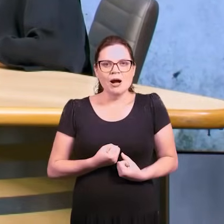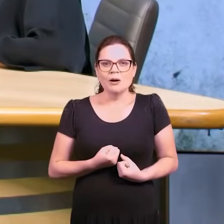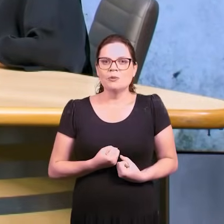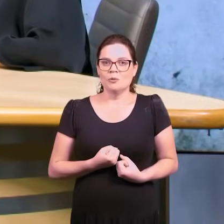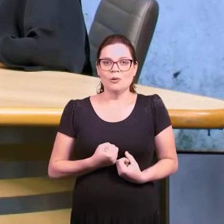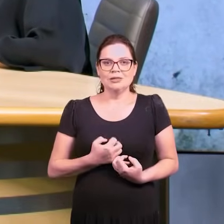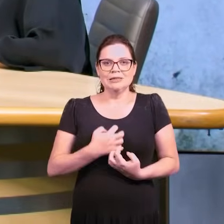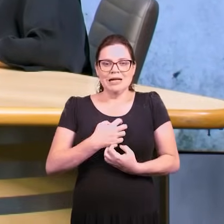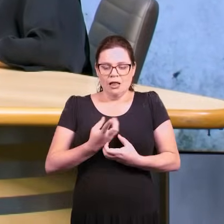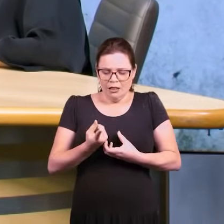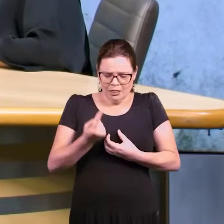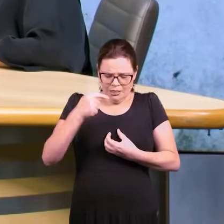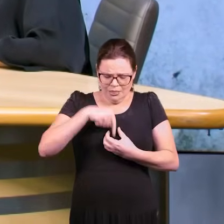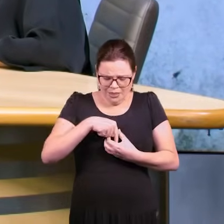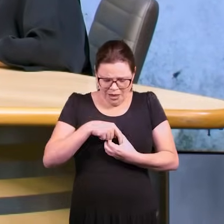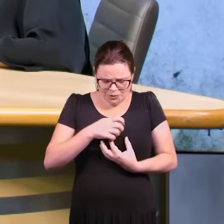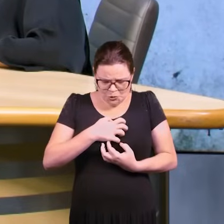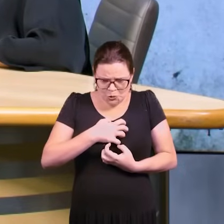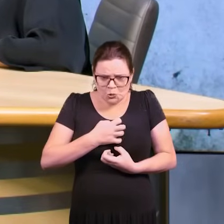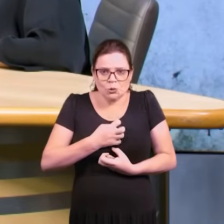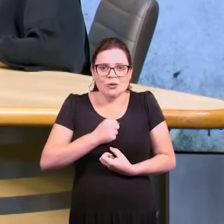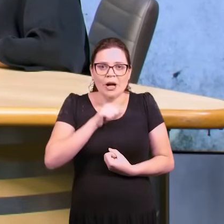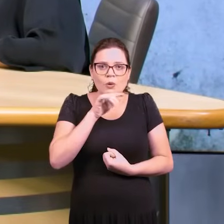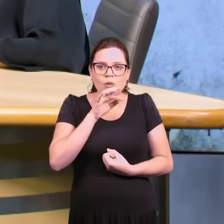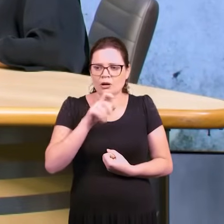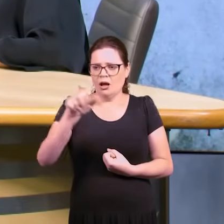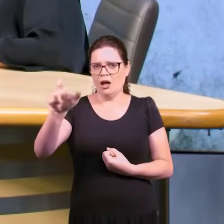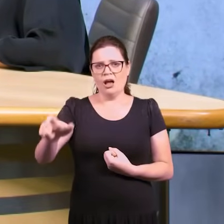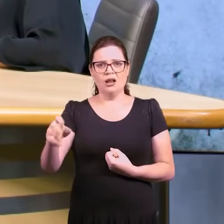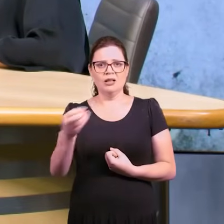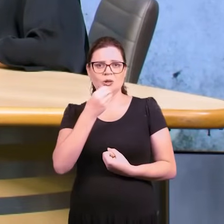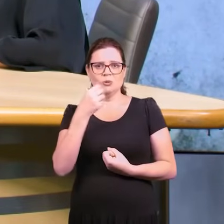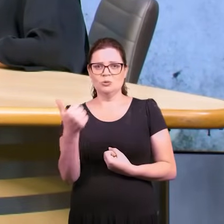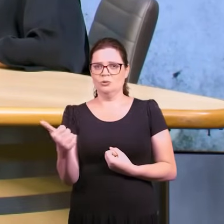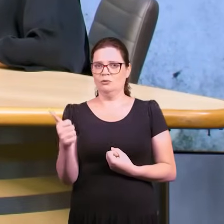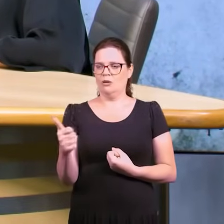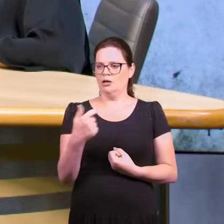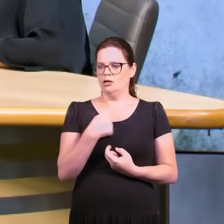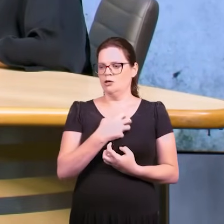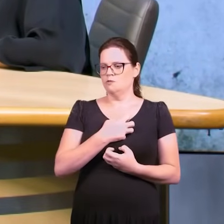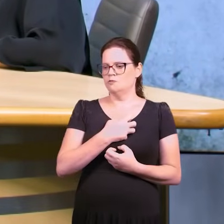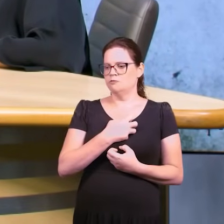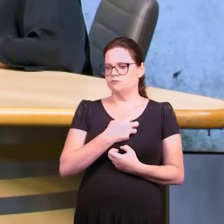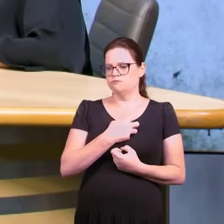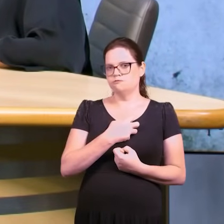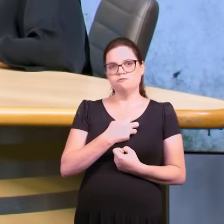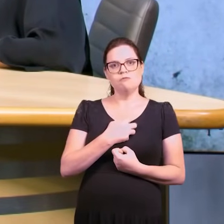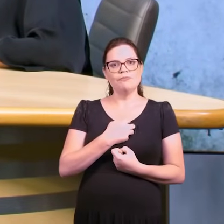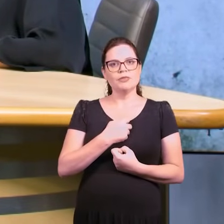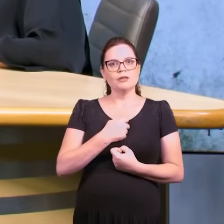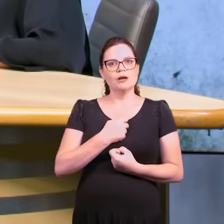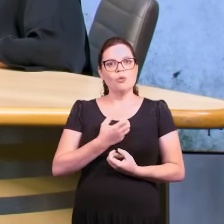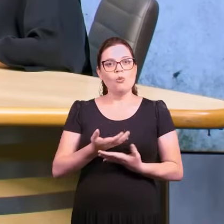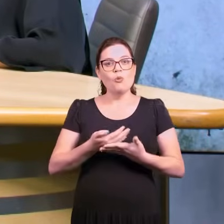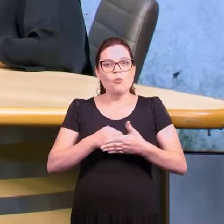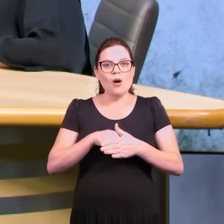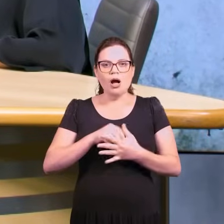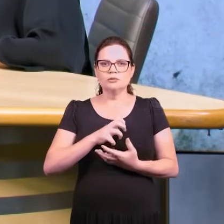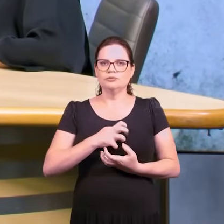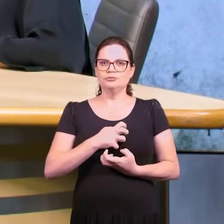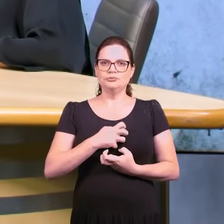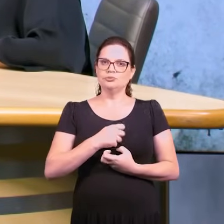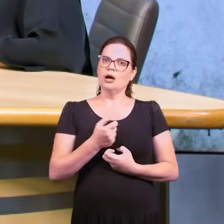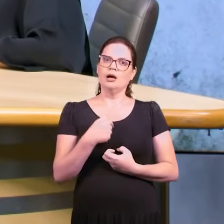fere a própria pessoa, né? O outro às vezes está muito bem lá, feriu e está muito bem, tranquilo, mas quem sofre a